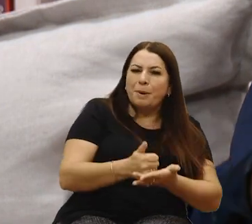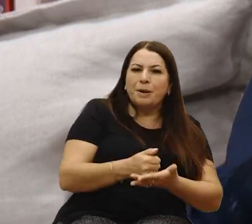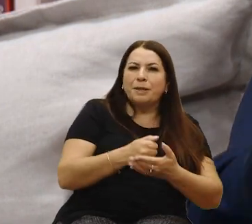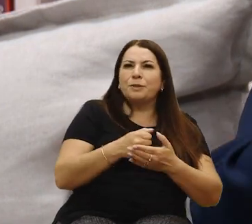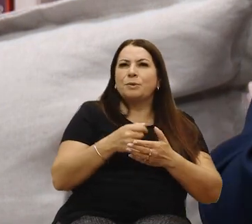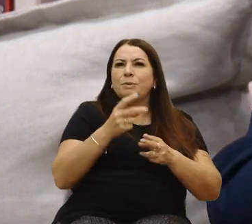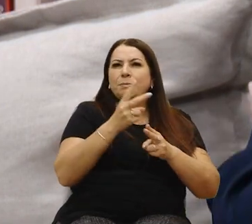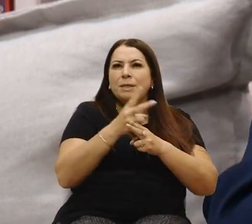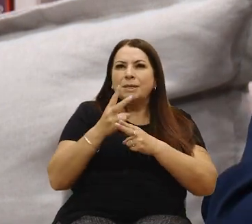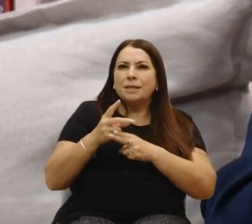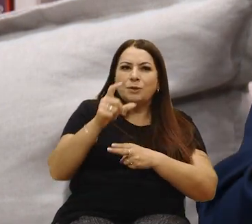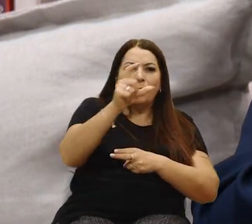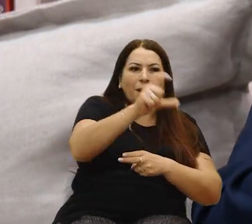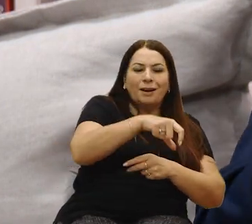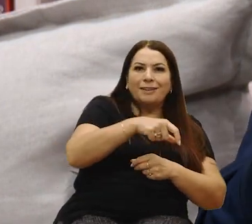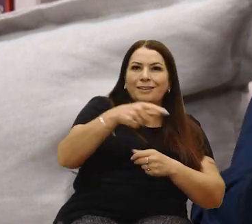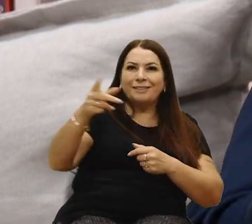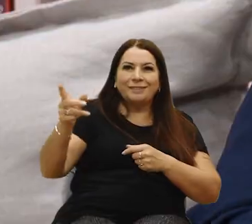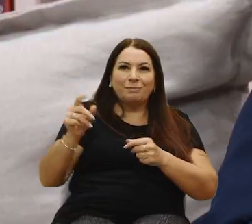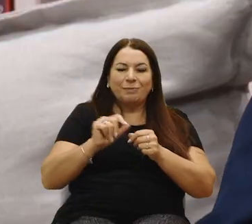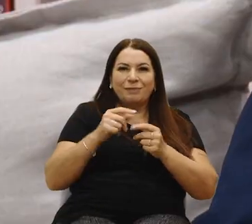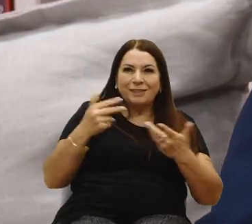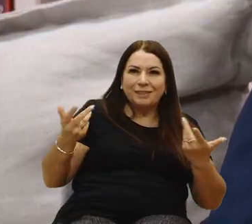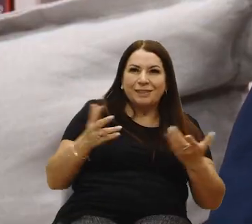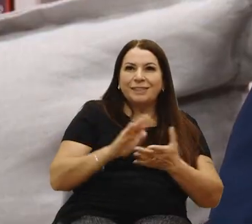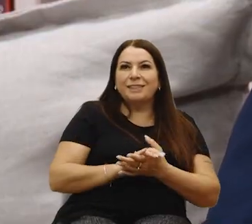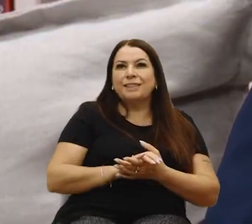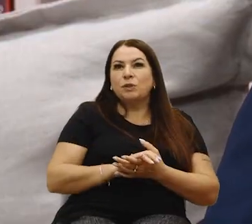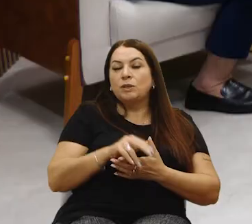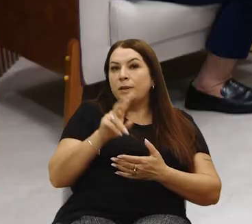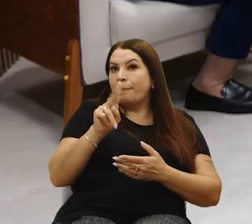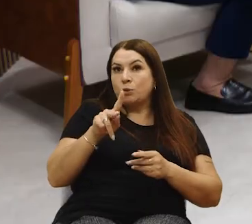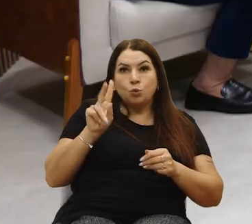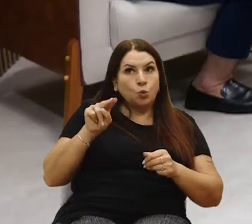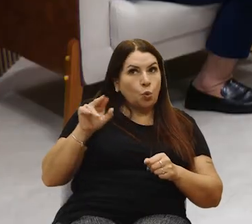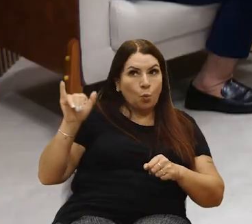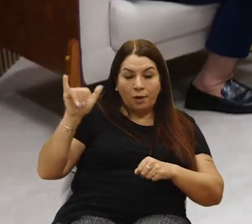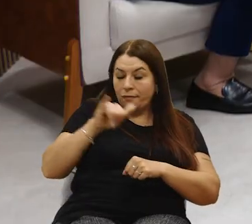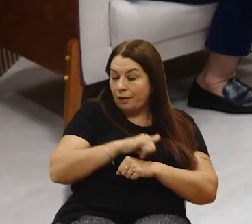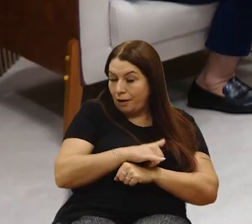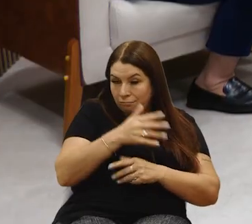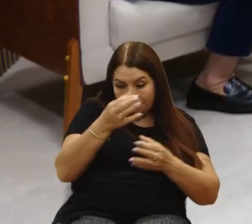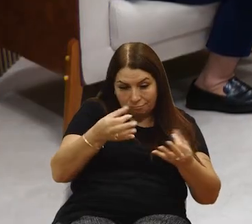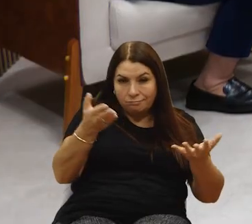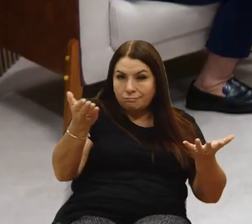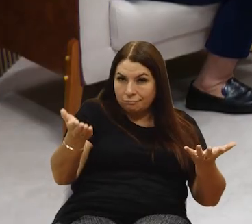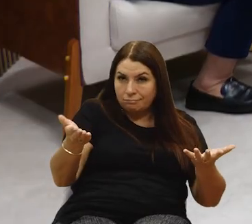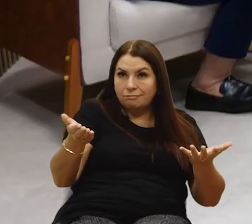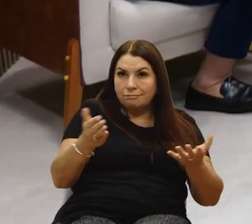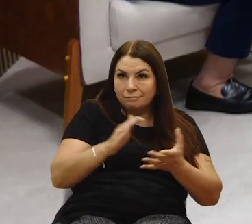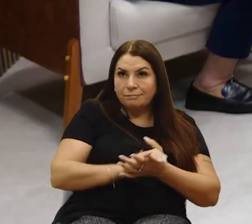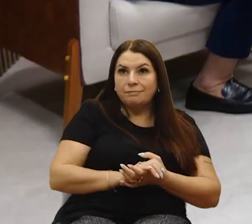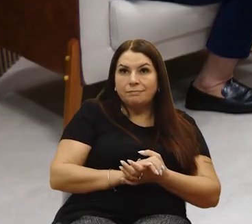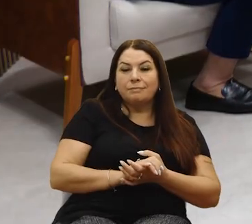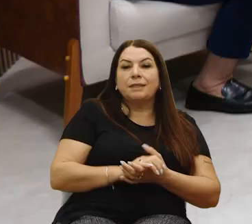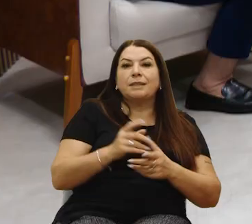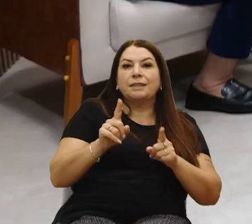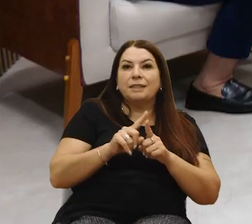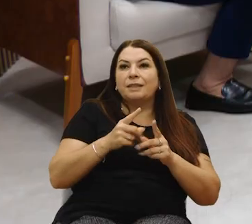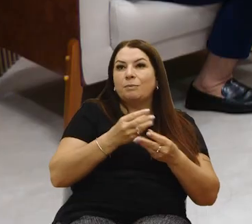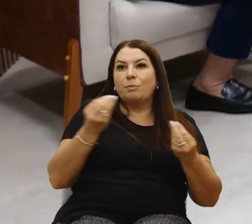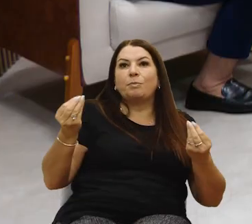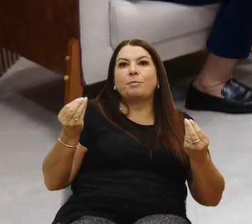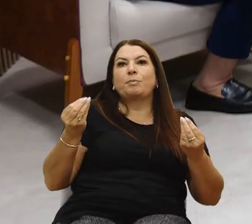uma emprestando o cartão para outra lá para poder gente que nunca veio de avião, né? Exato. Tem muitos casos. Nem foi na praia. Muitos, assim,